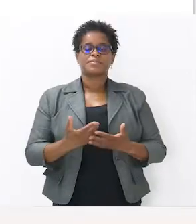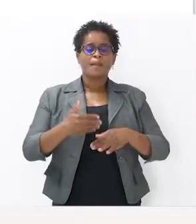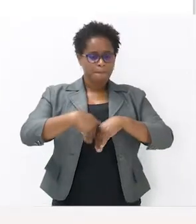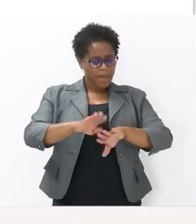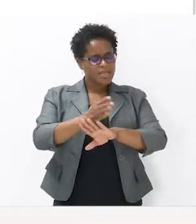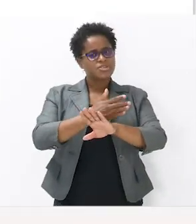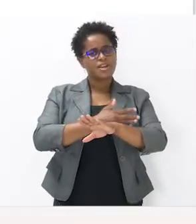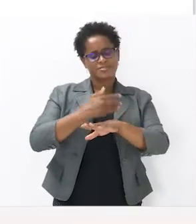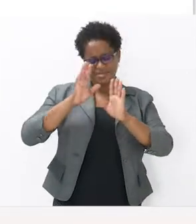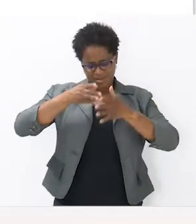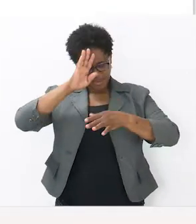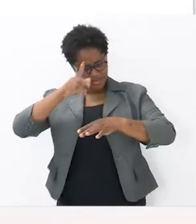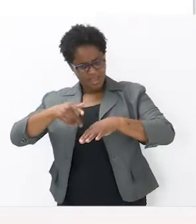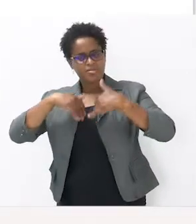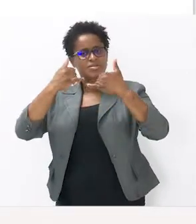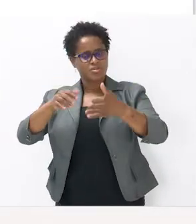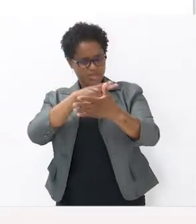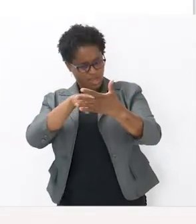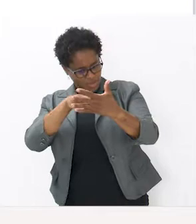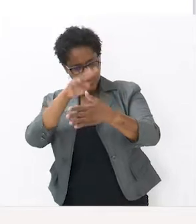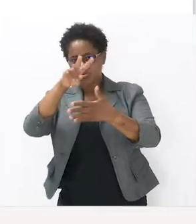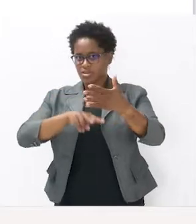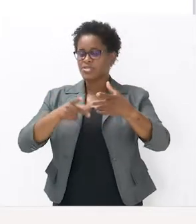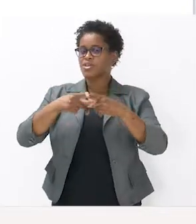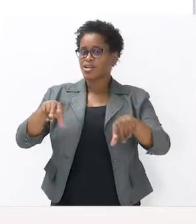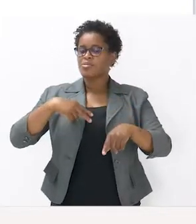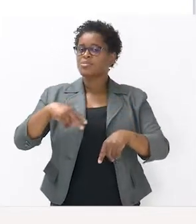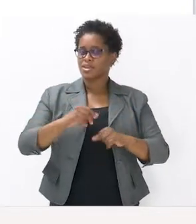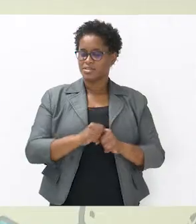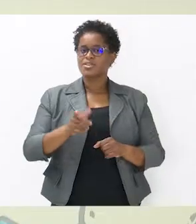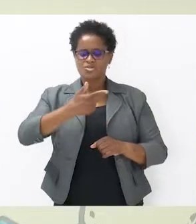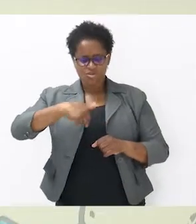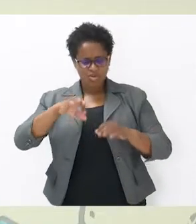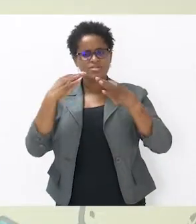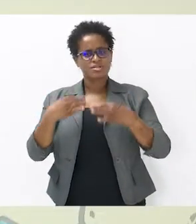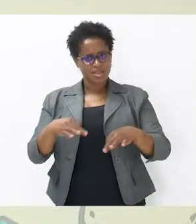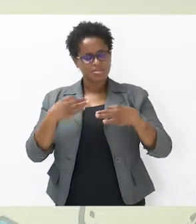Mas antes, já sabem, depois da leitura do texto em língua portuguesa, nós sempre